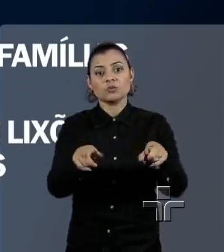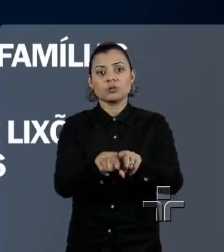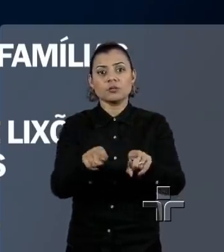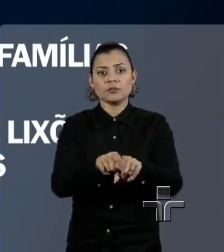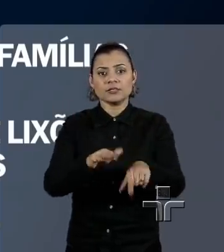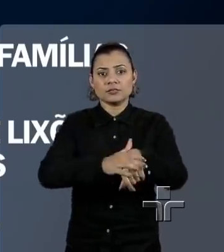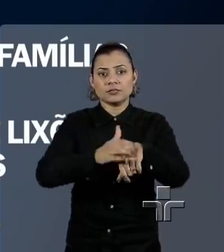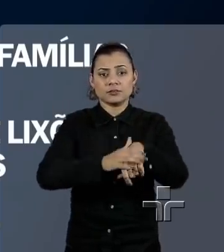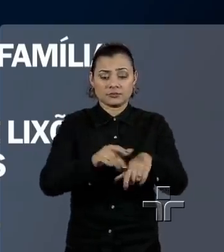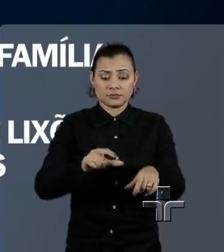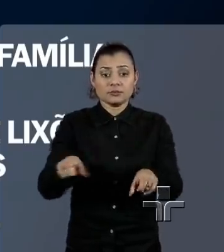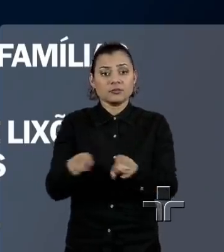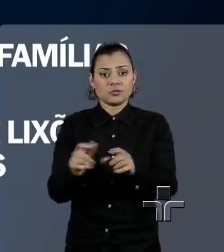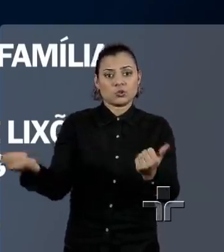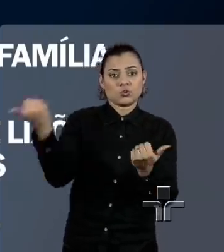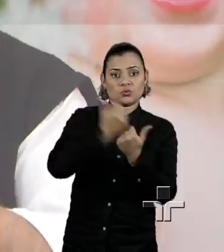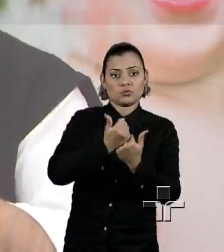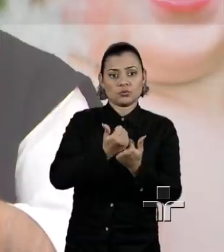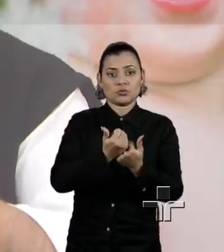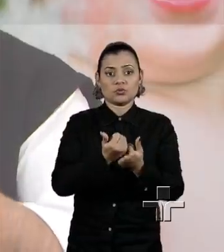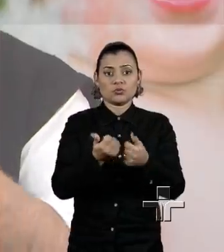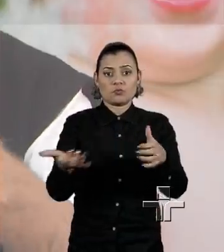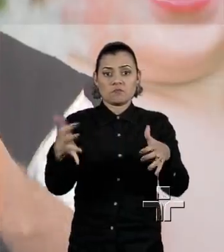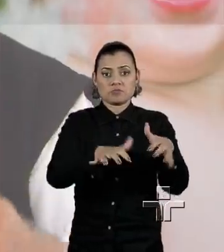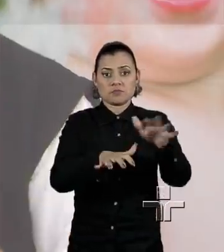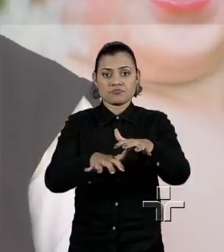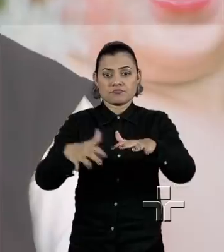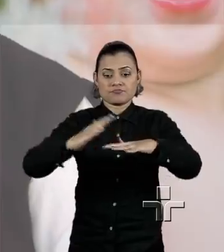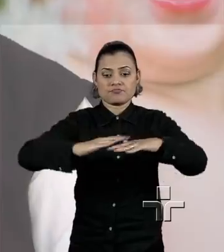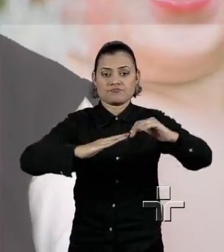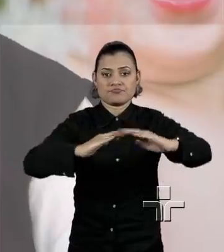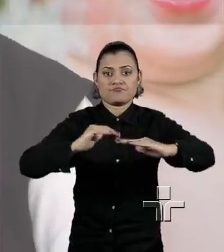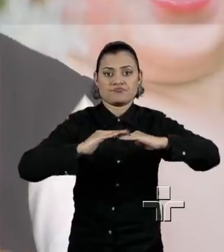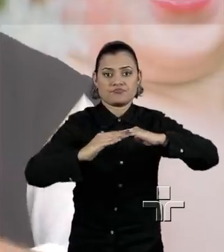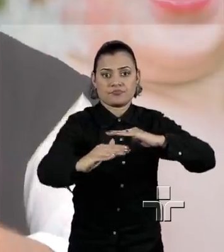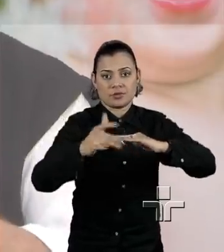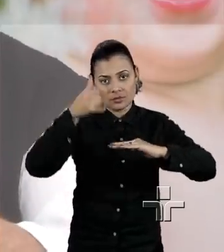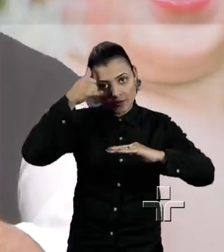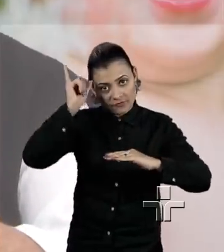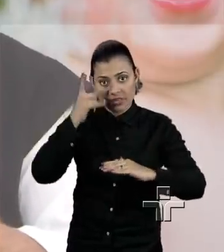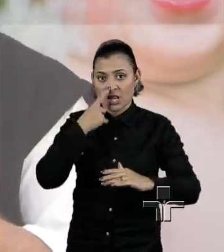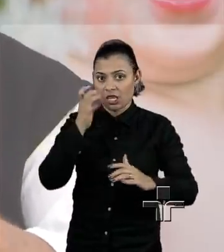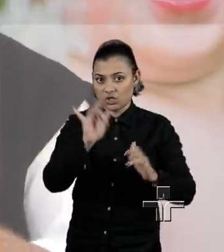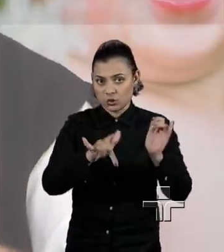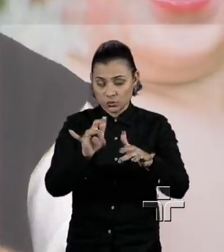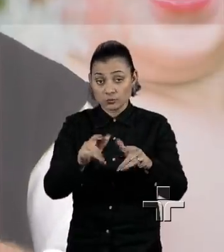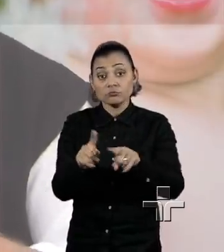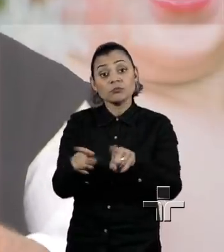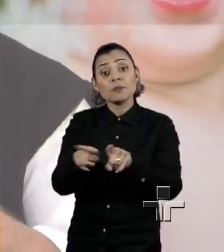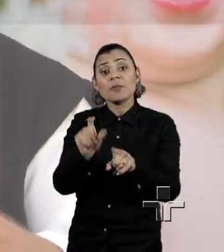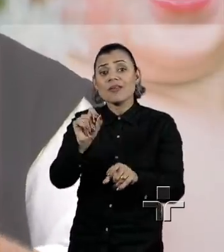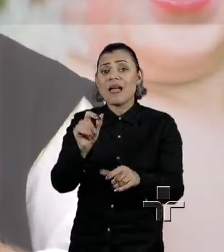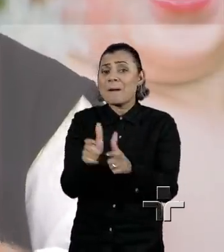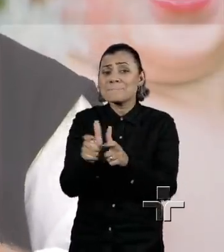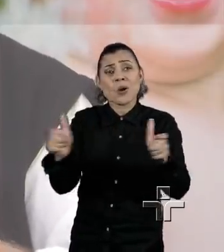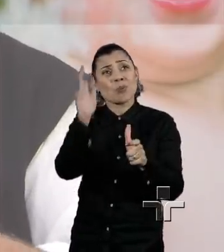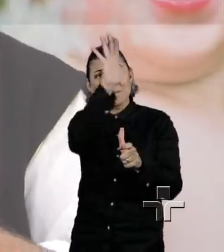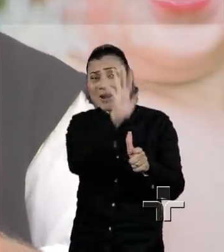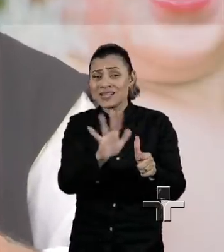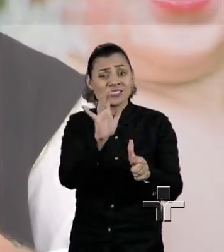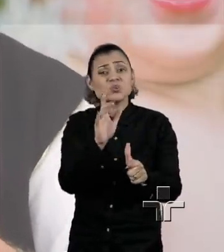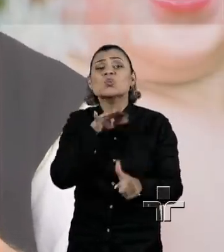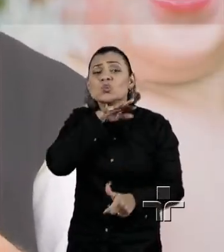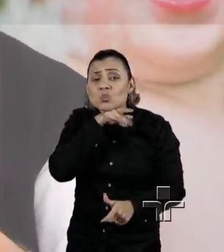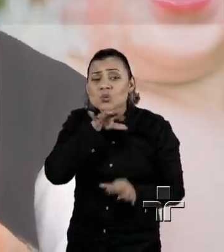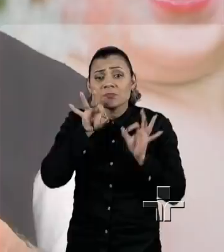E regulamenta o acesso à água potável. Na maior parte das cidades brasileiras, o serviço é muito ruim ou inexistente. E